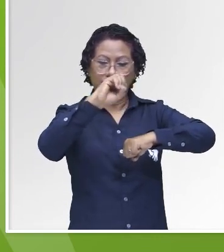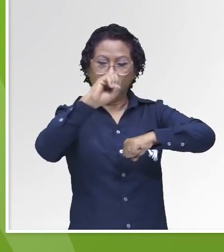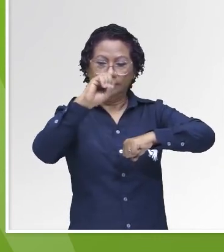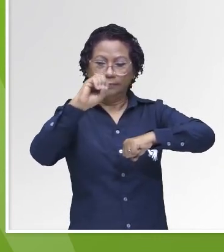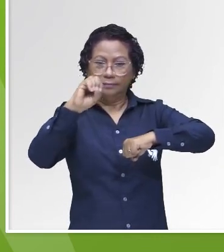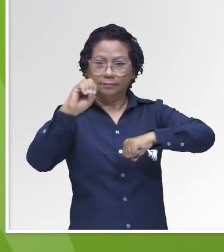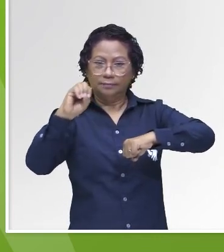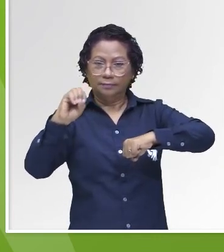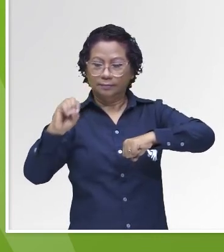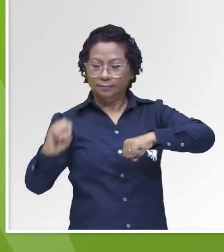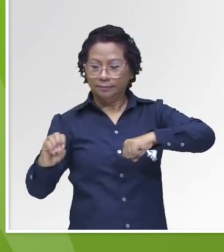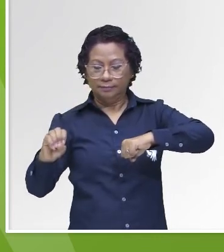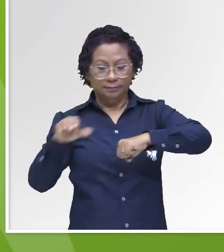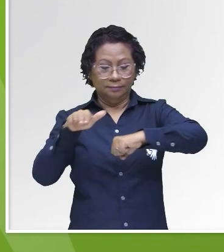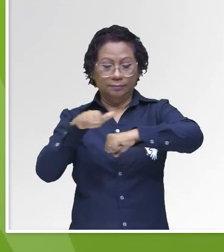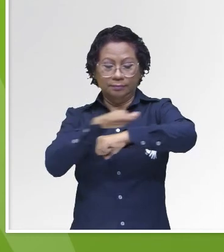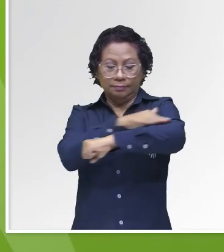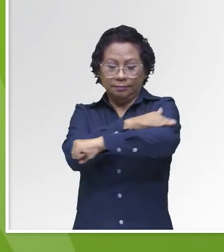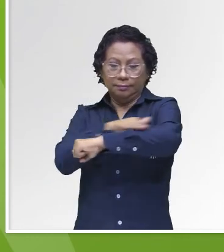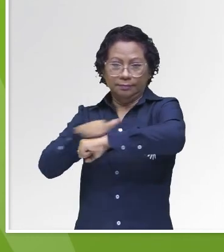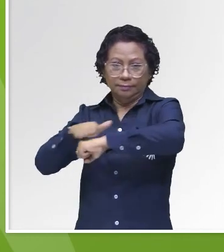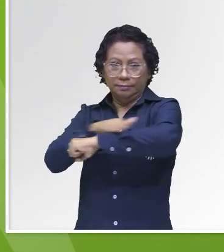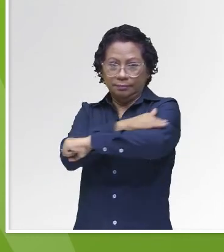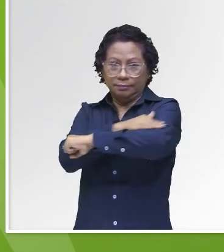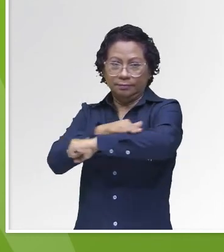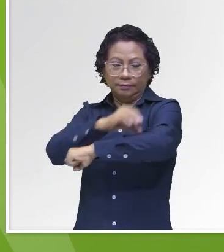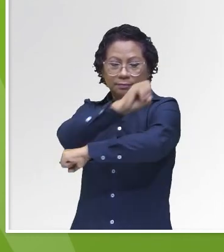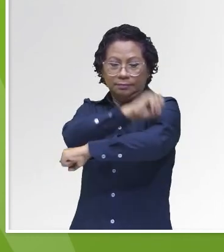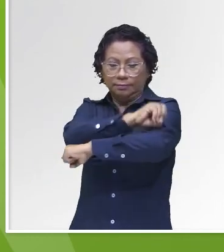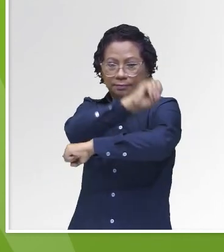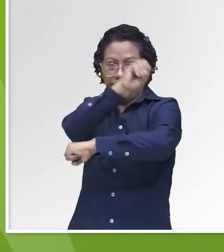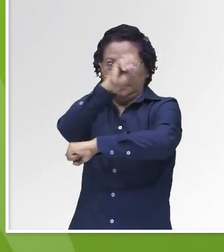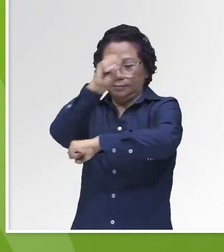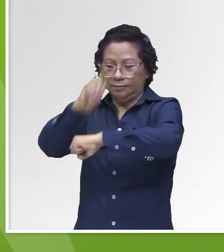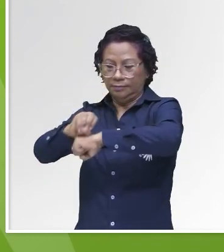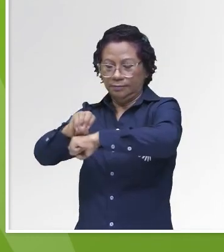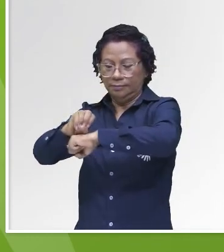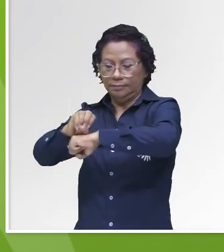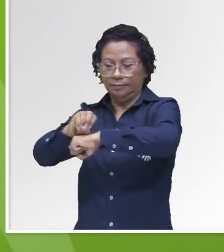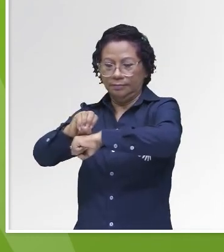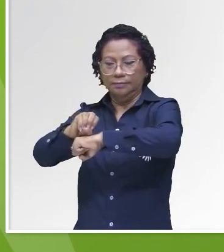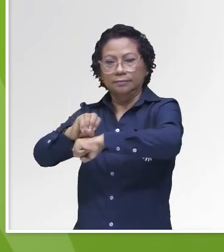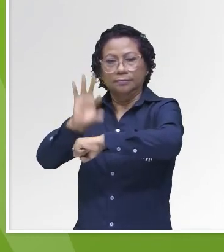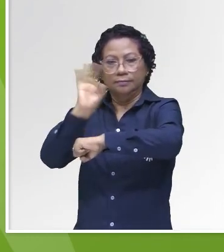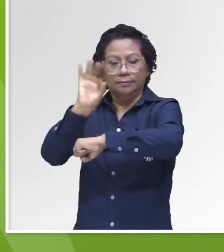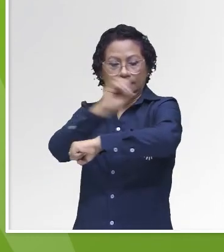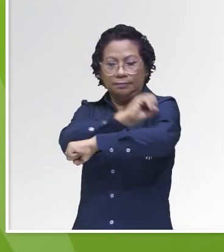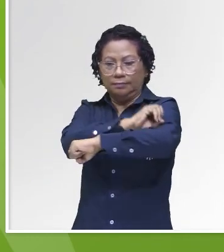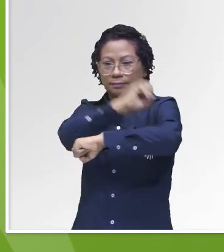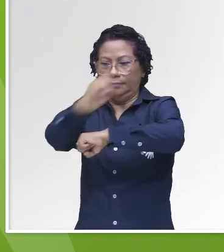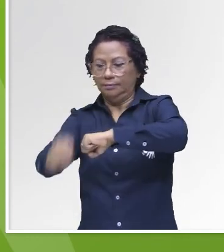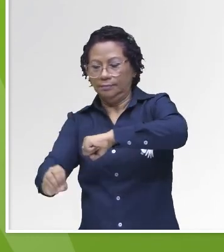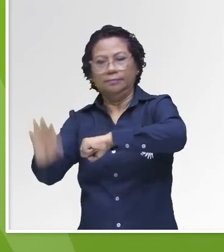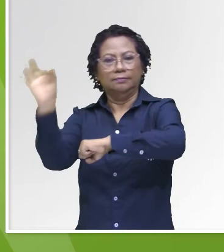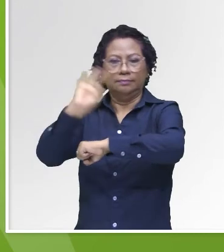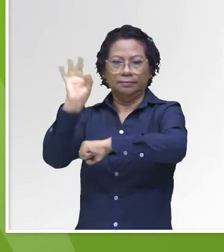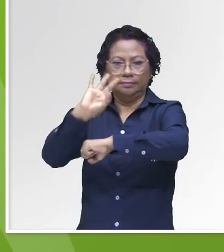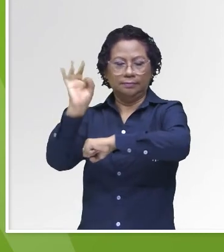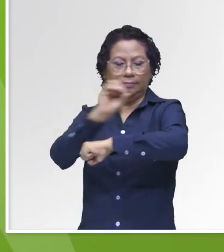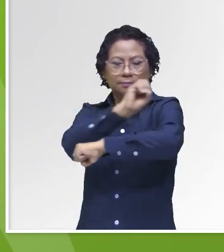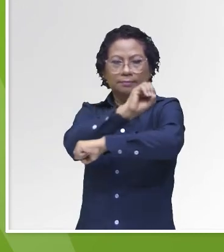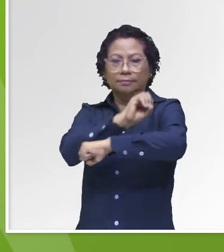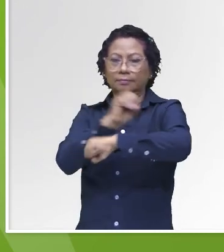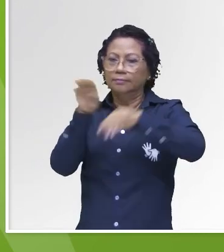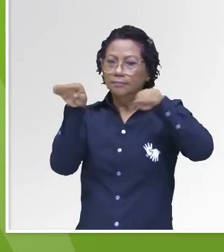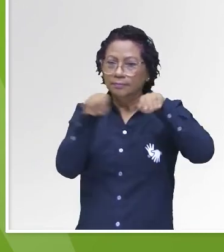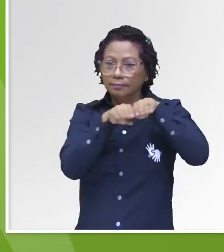aqui do movimento está no mesmo nível, tá certo? Por isso que o tempo de subida é igual ao tempo de descida. O que é o tempo de